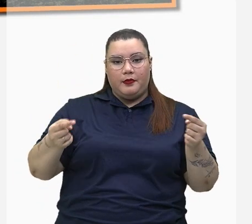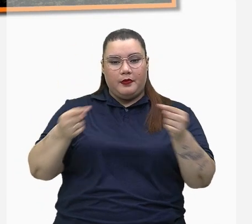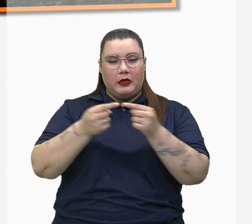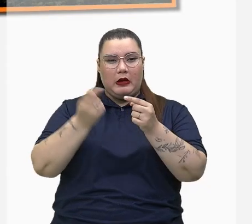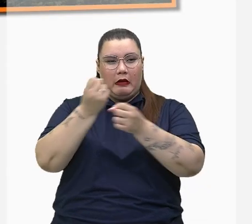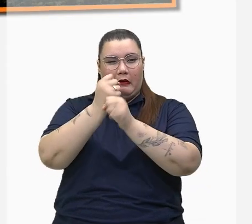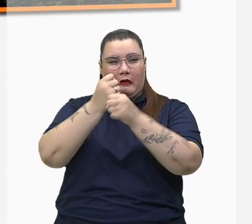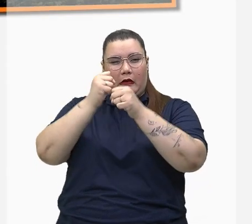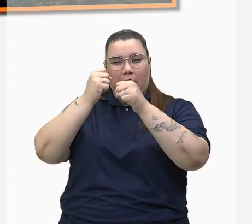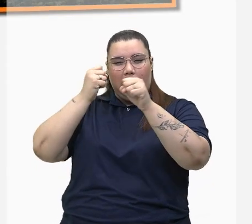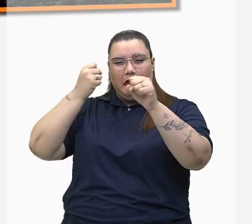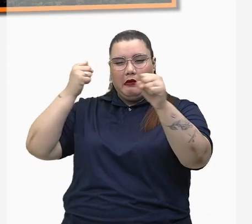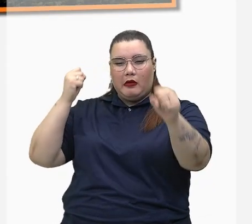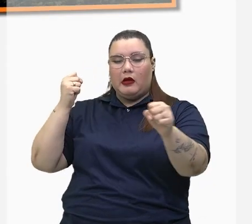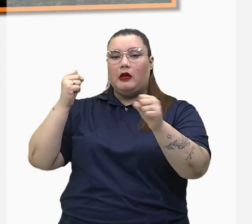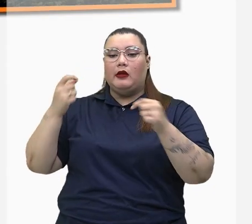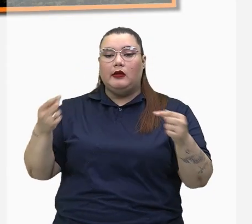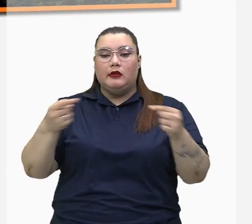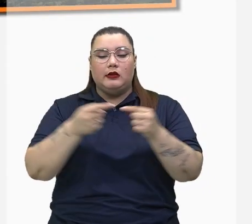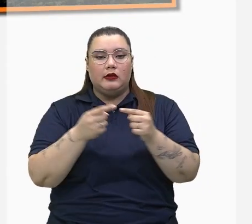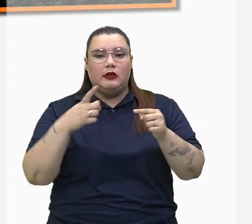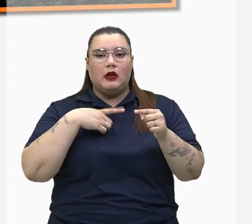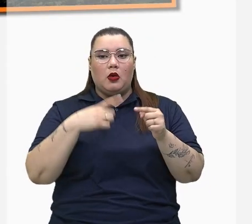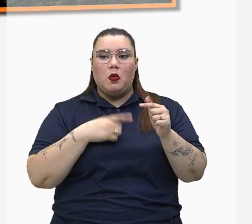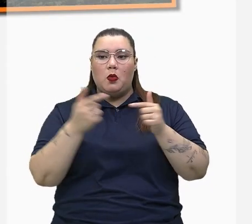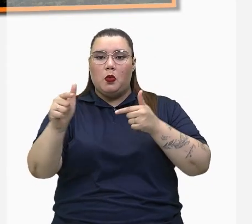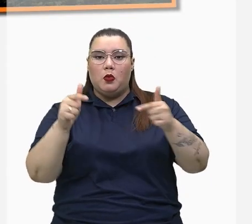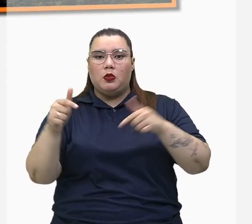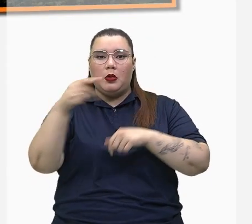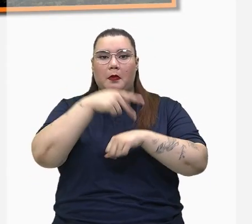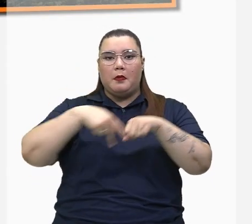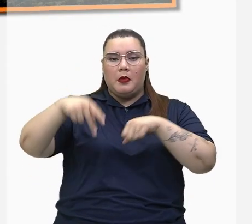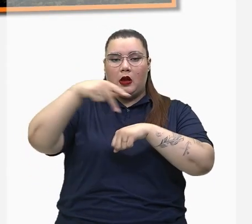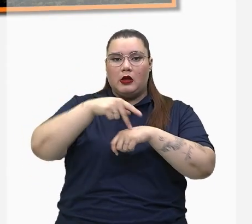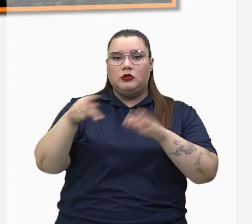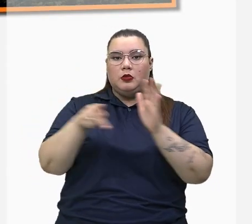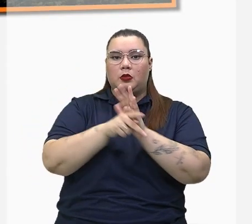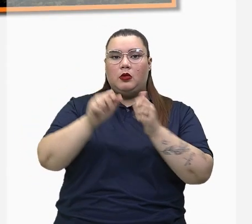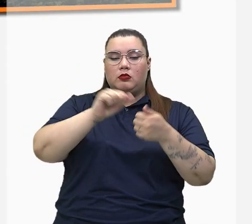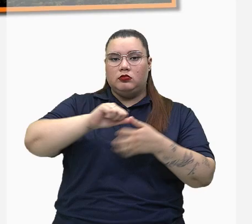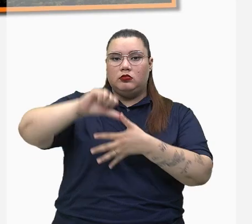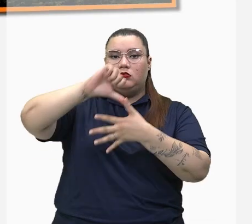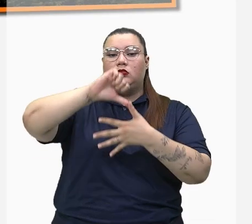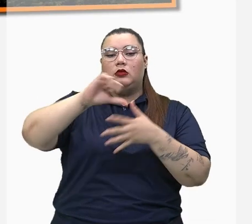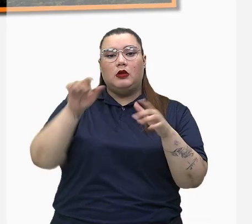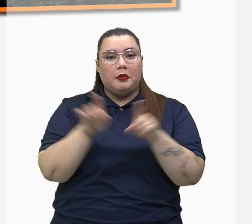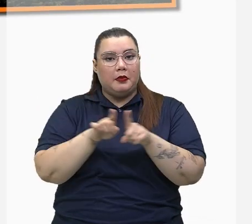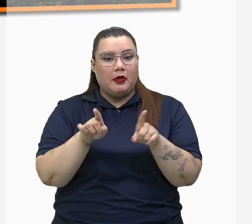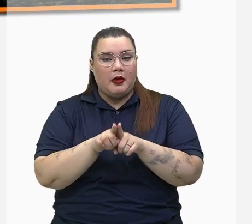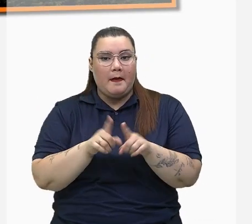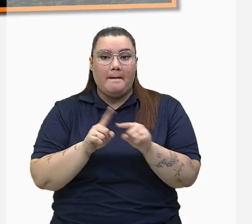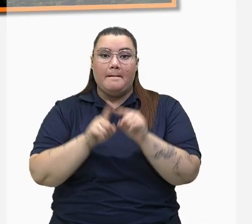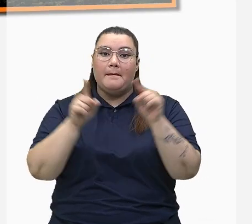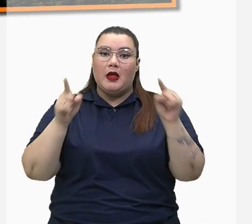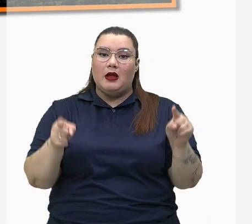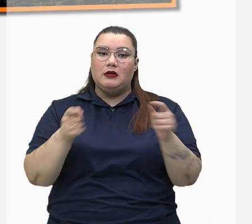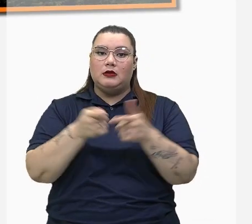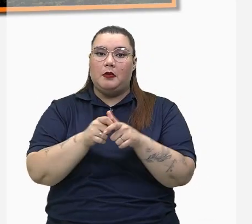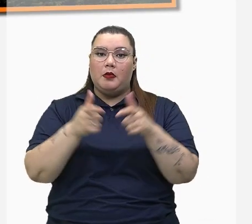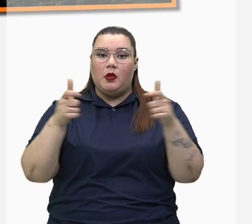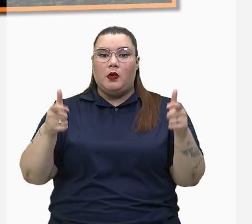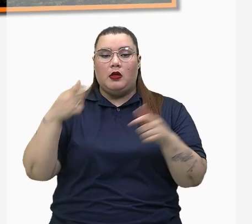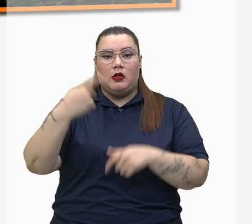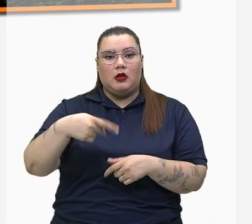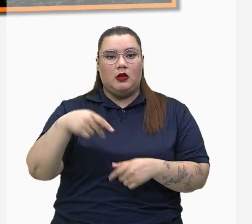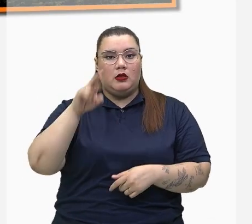extensa que ela abrange também outros países da América do Sul. Mas a maior parte da nossa